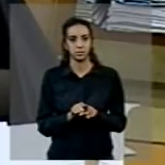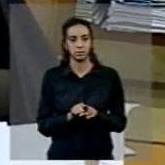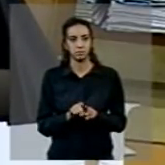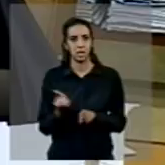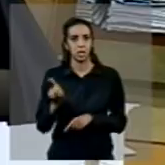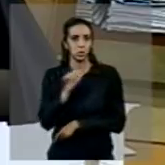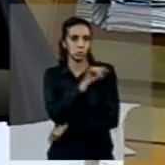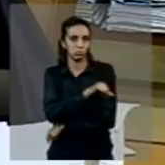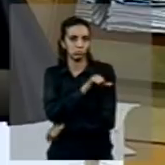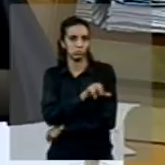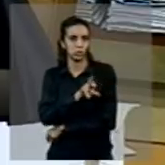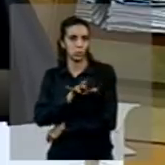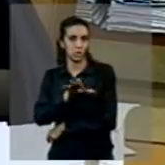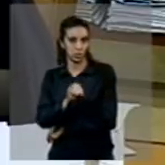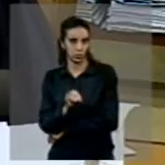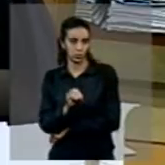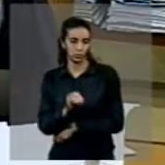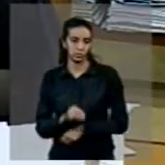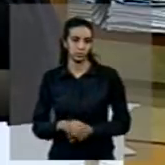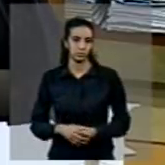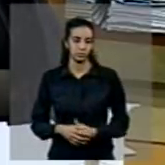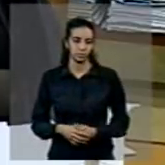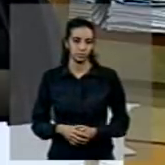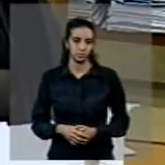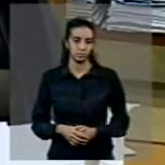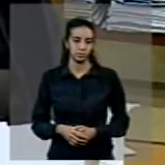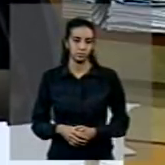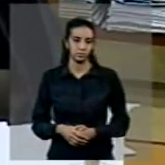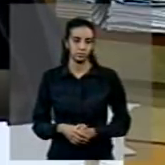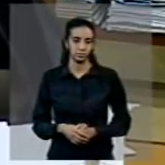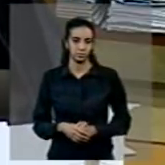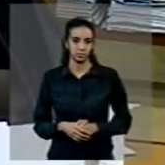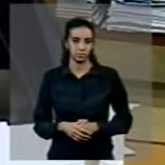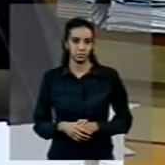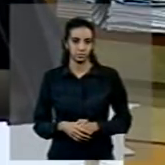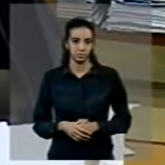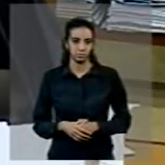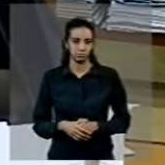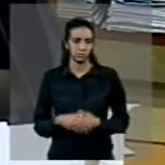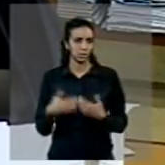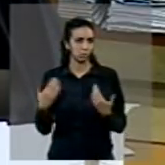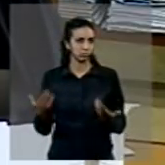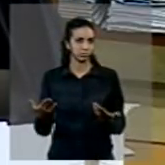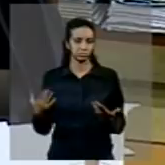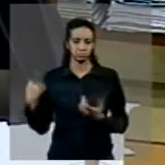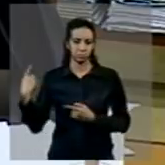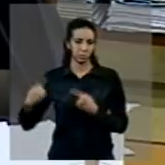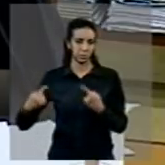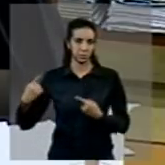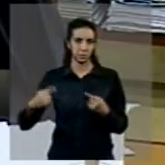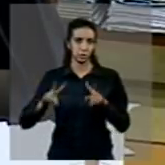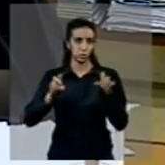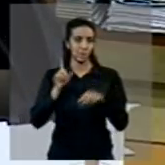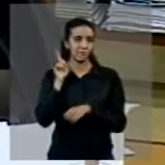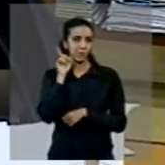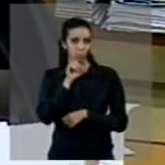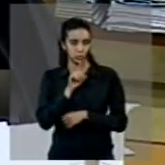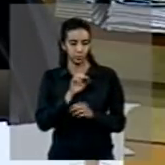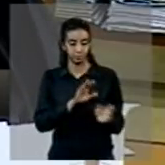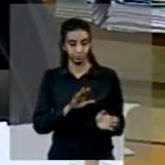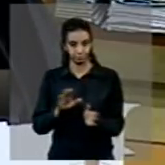Janeiro. E, em suma, é todo esse debate em torno do tema. E